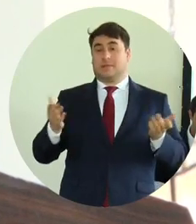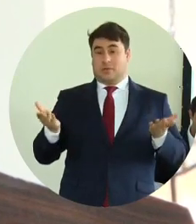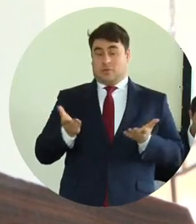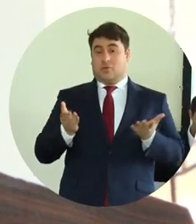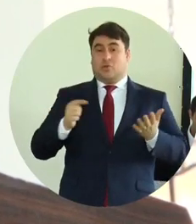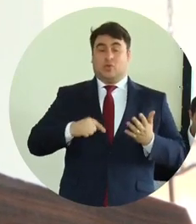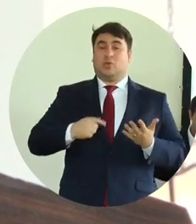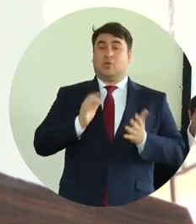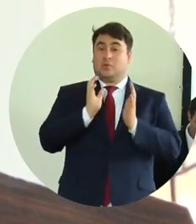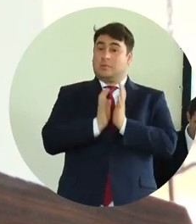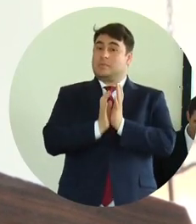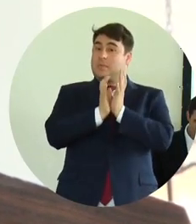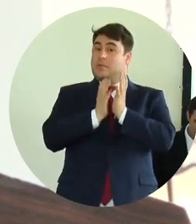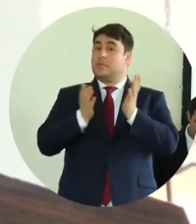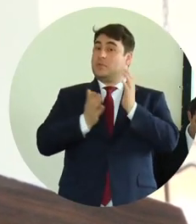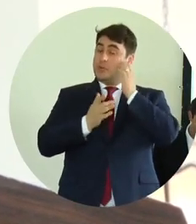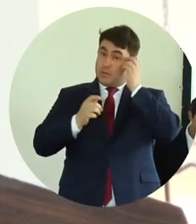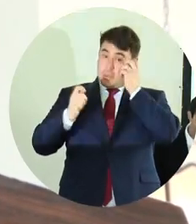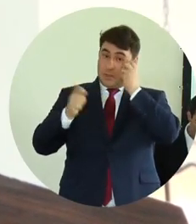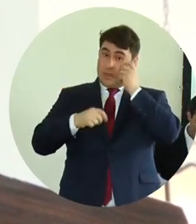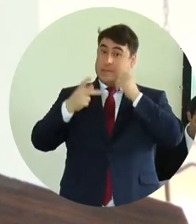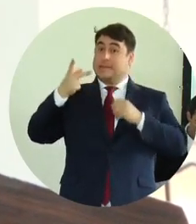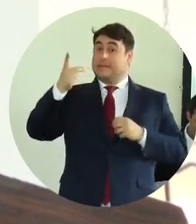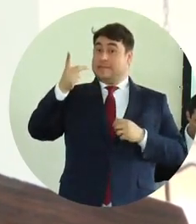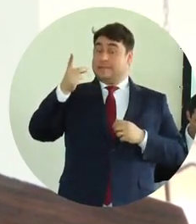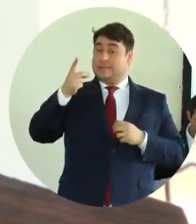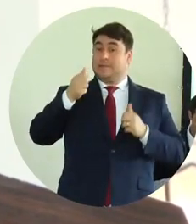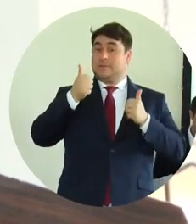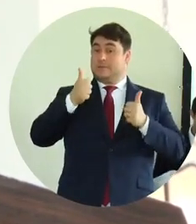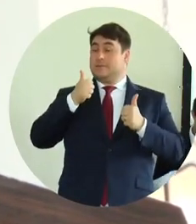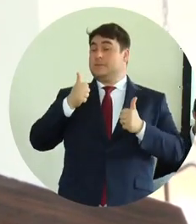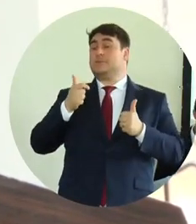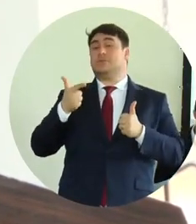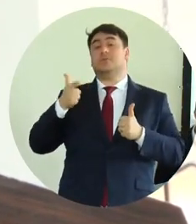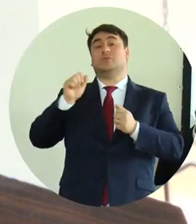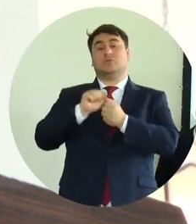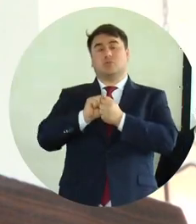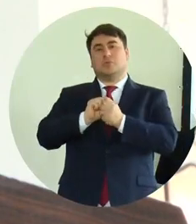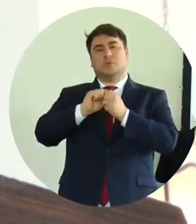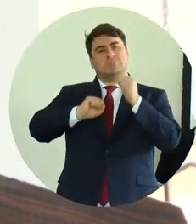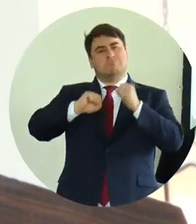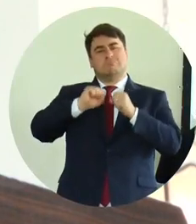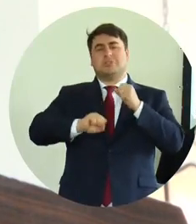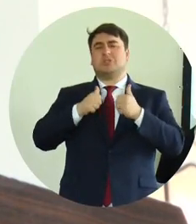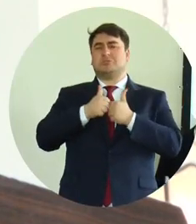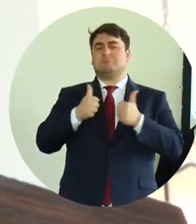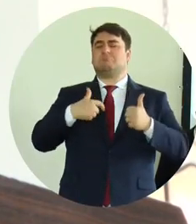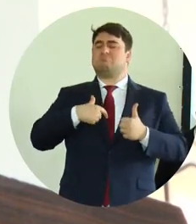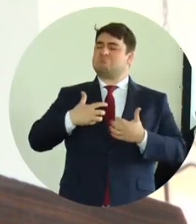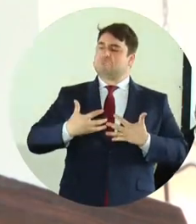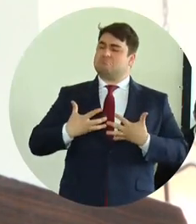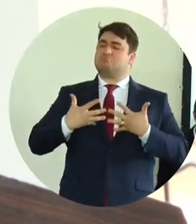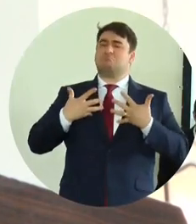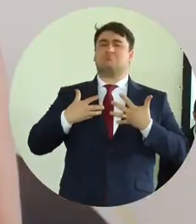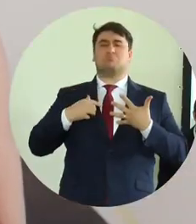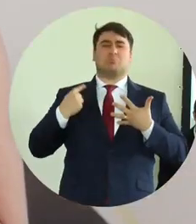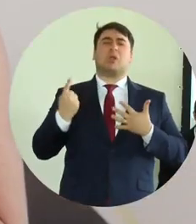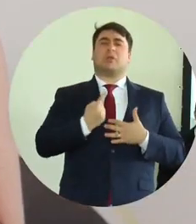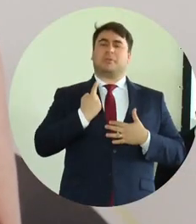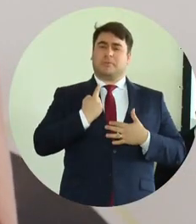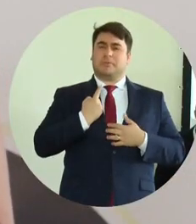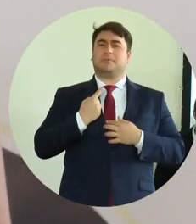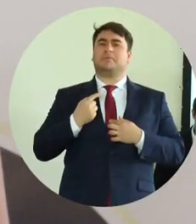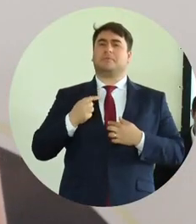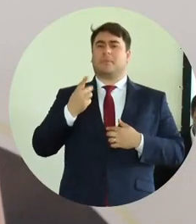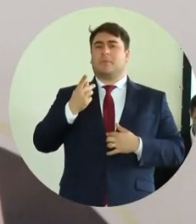aqui recebendo o prêmio de segunda colocada junto com outras grandes empresas é uma honra para nós